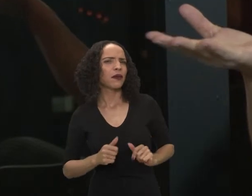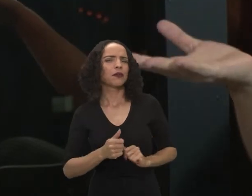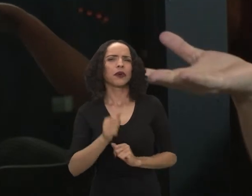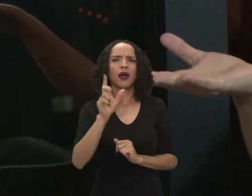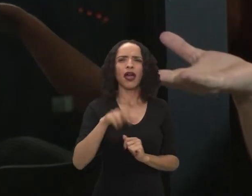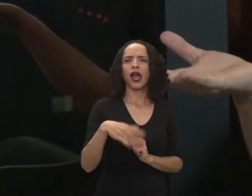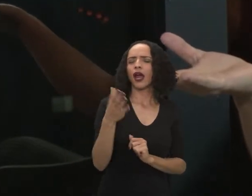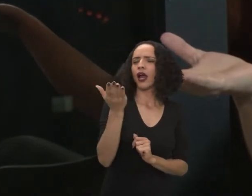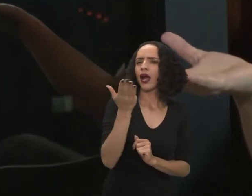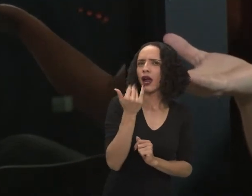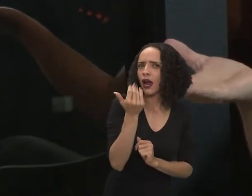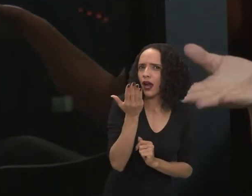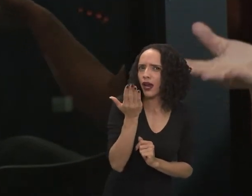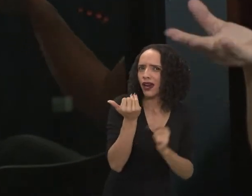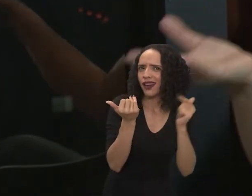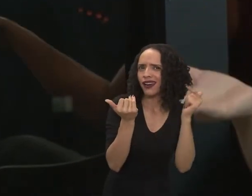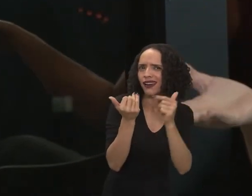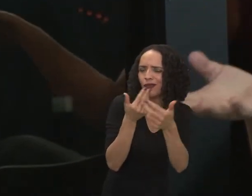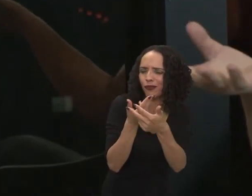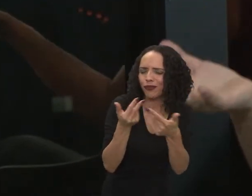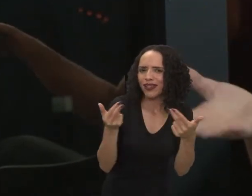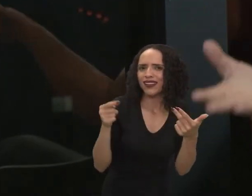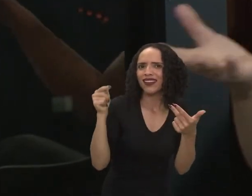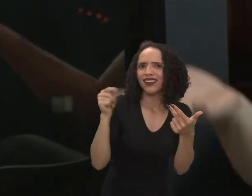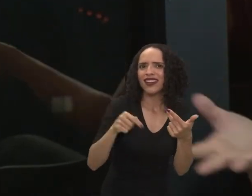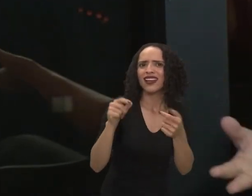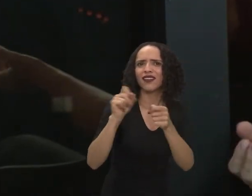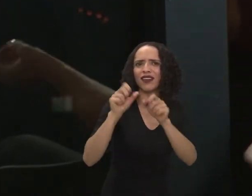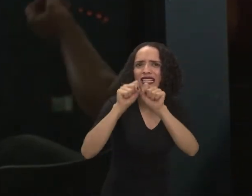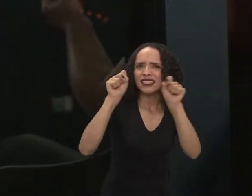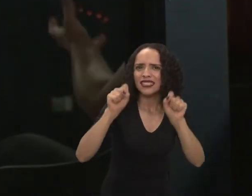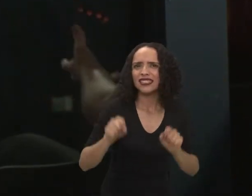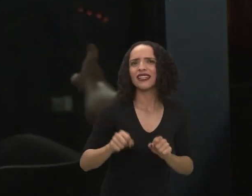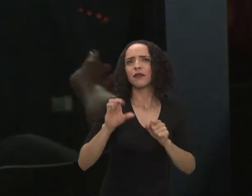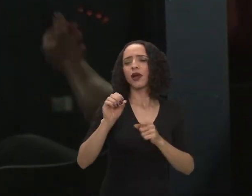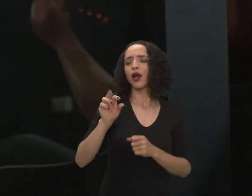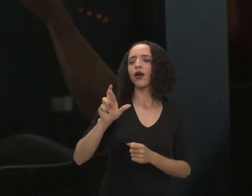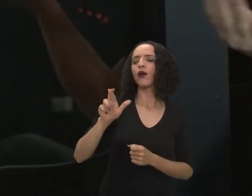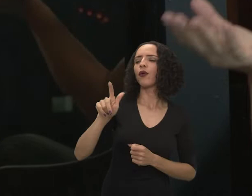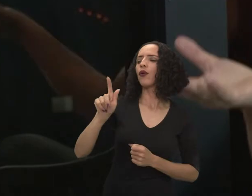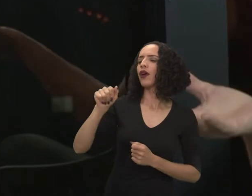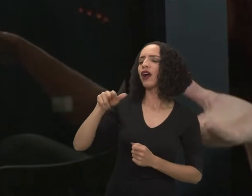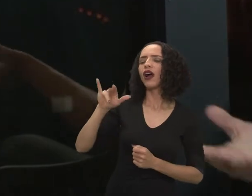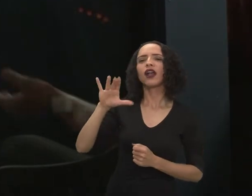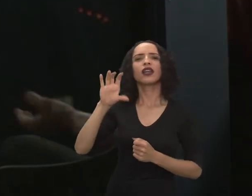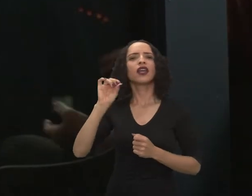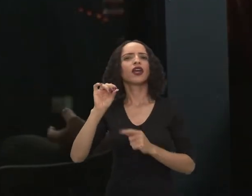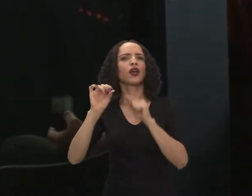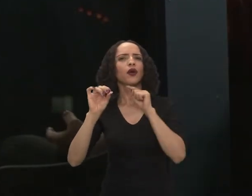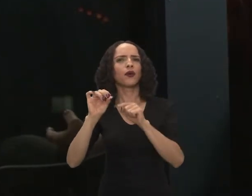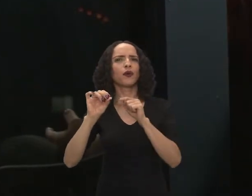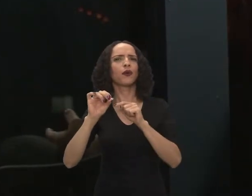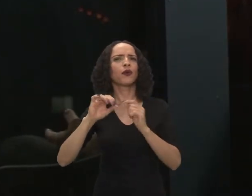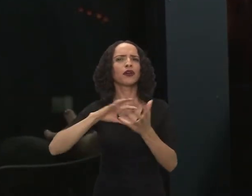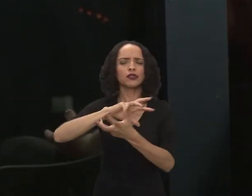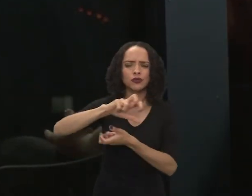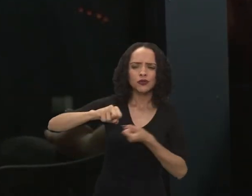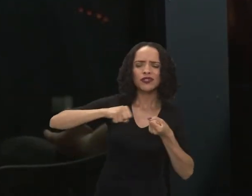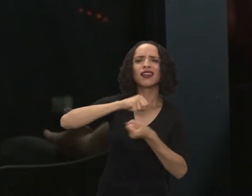uma comida produzida através de sistemas agroecológicos, sistemas orgânicos que são mais limpos, que